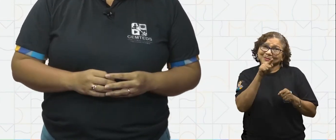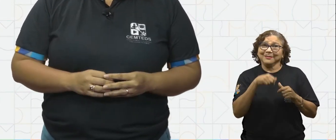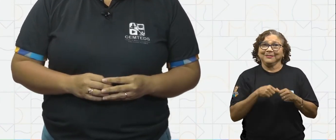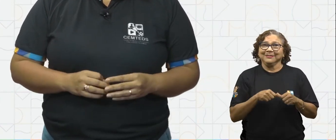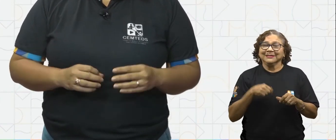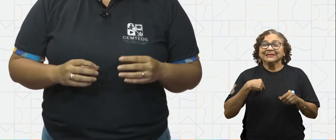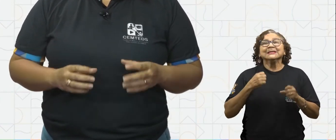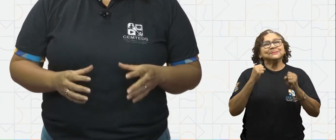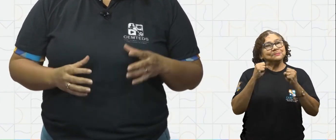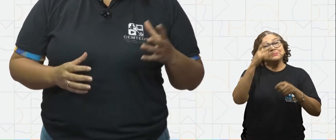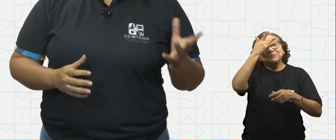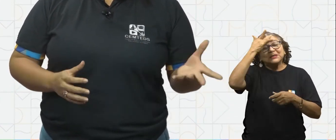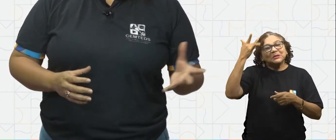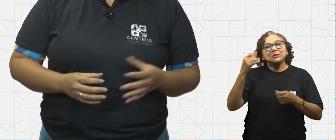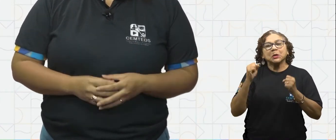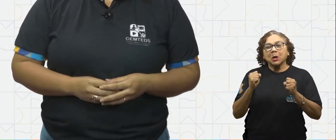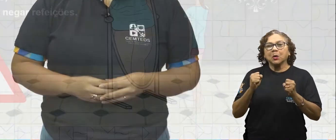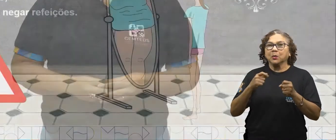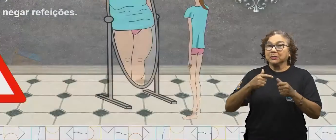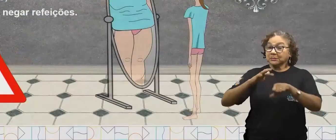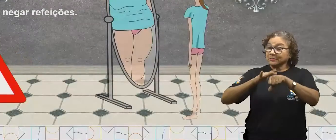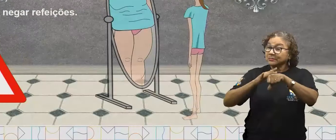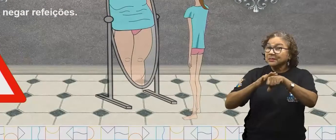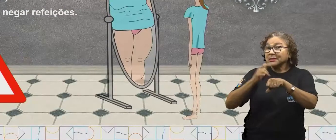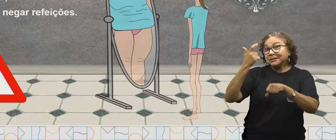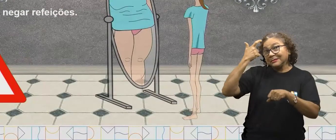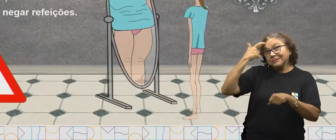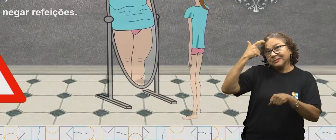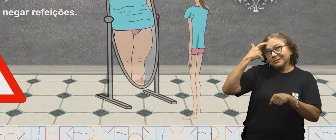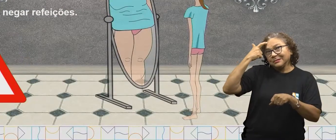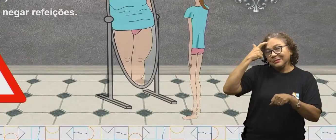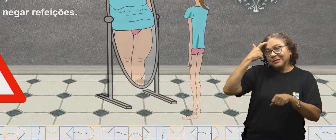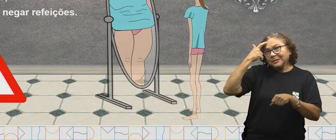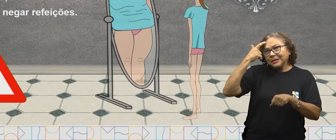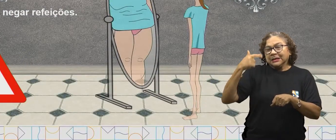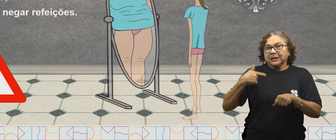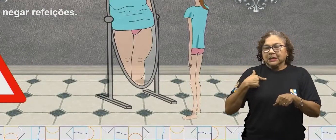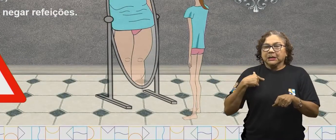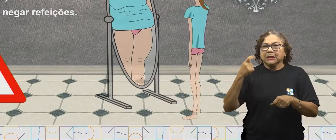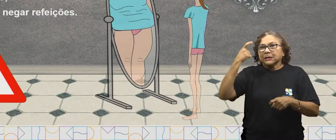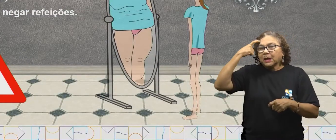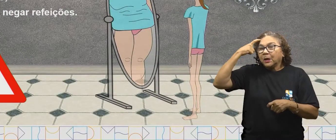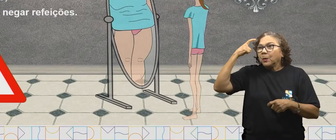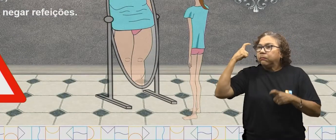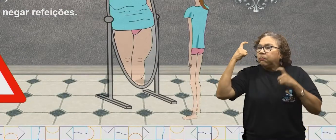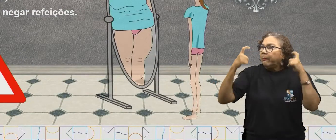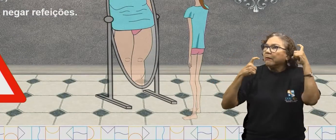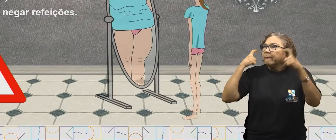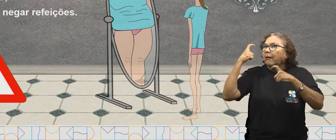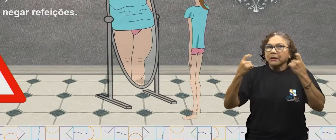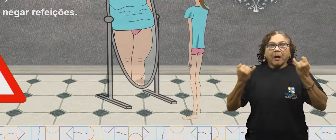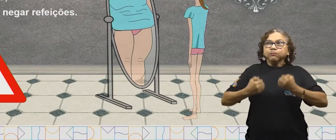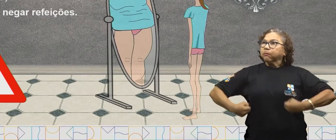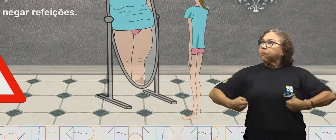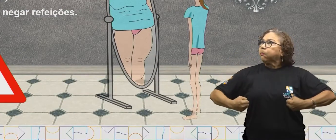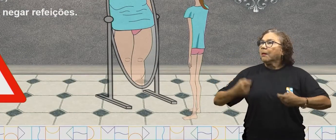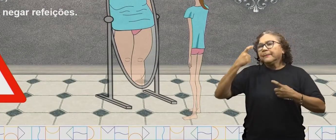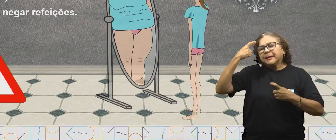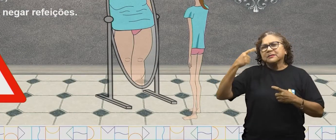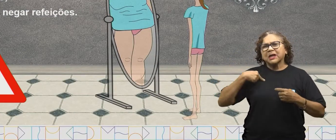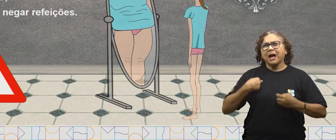com anorexia tendem a negar o problema. Sinais como obsessão com o peso, comer